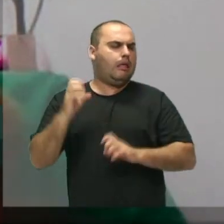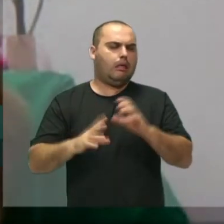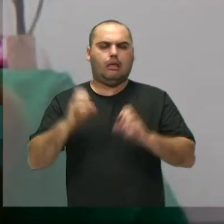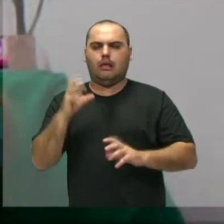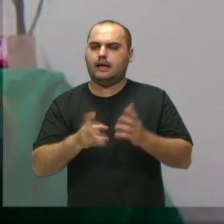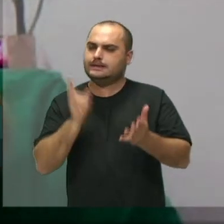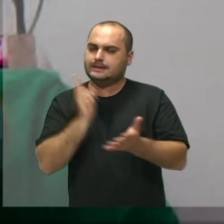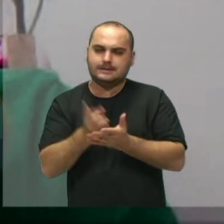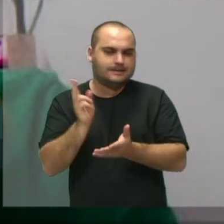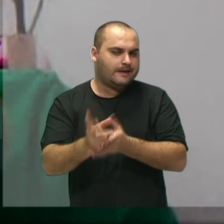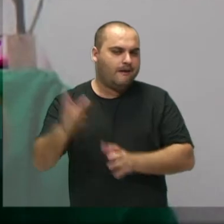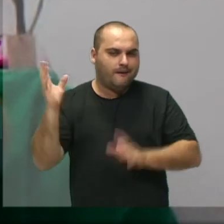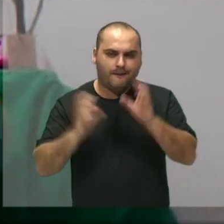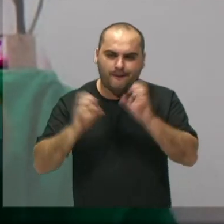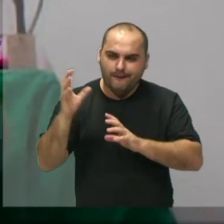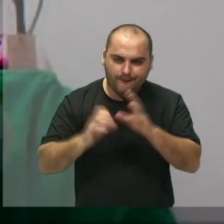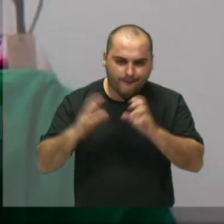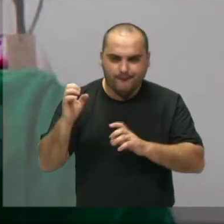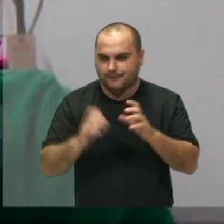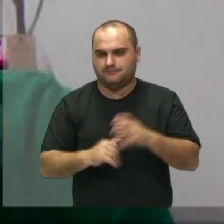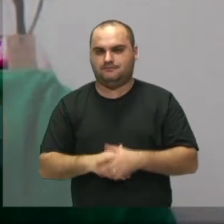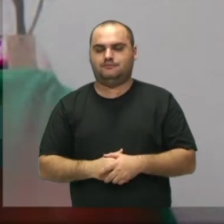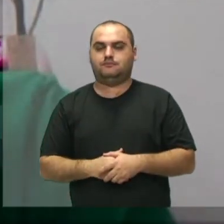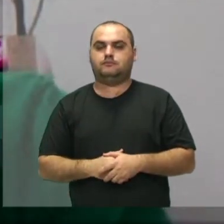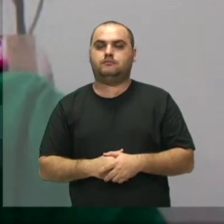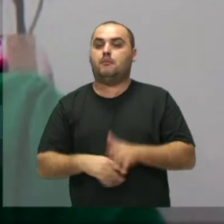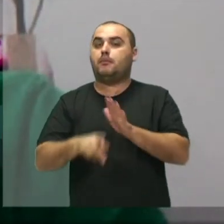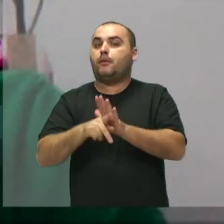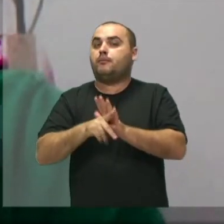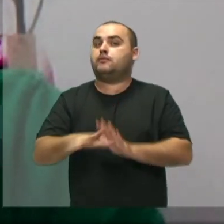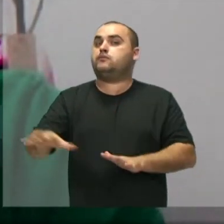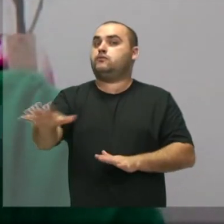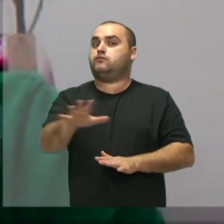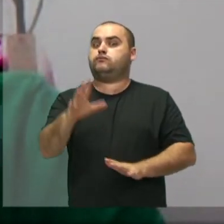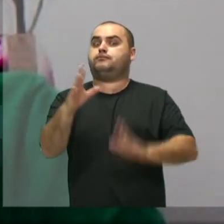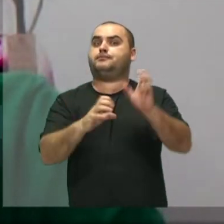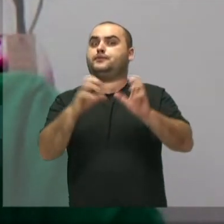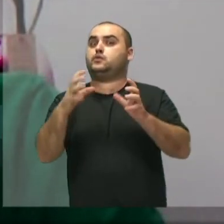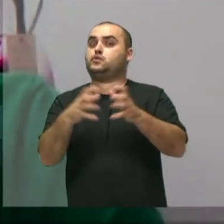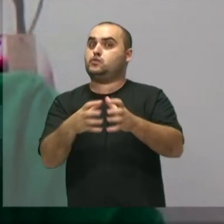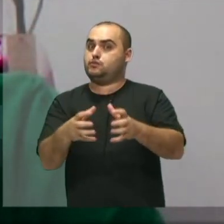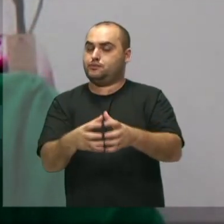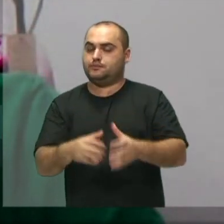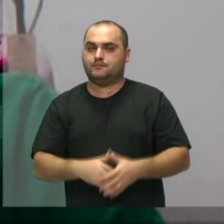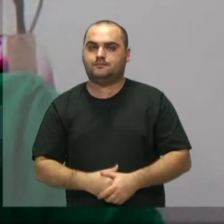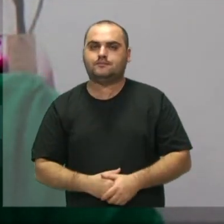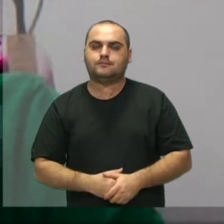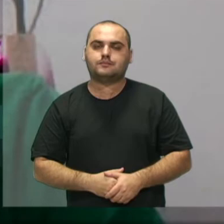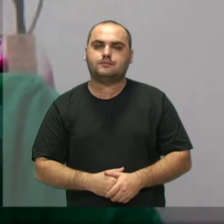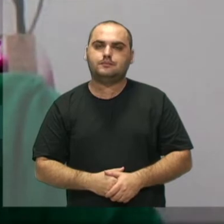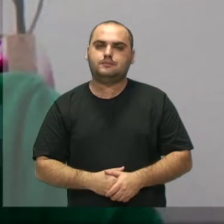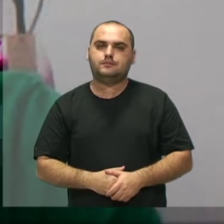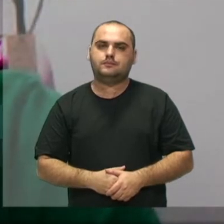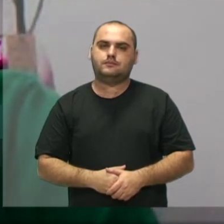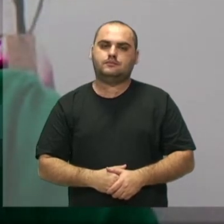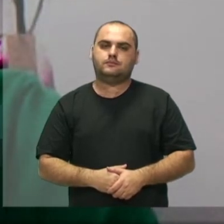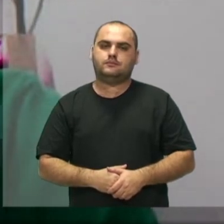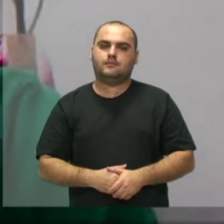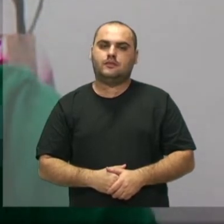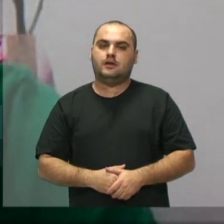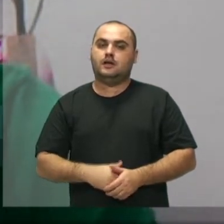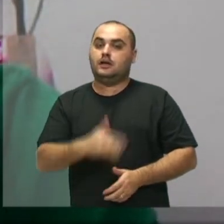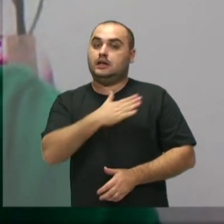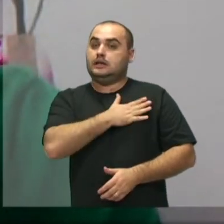Sempre briguei muito pelo coletivo, assim, sabe? Então, quando eu